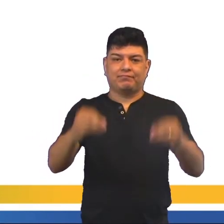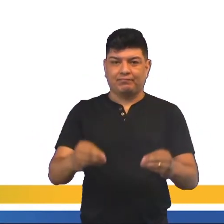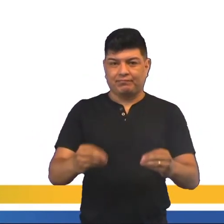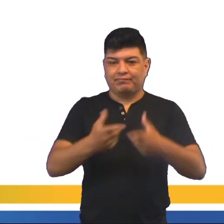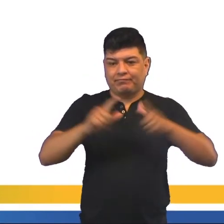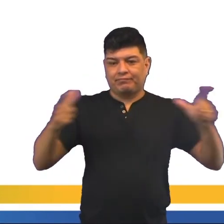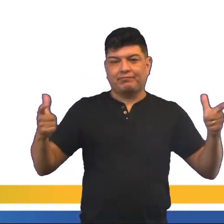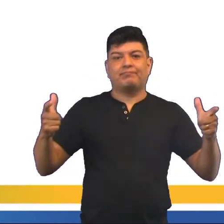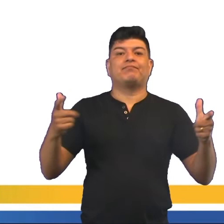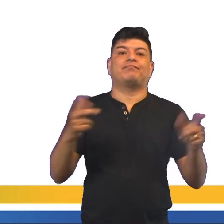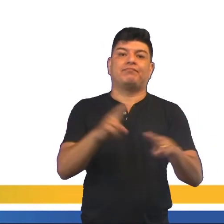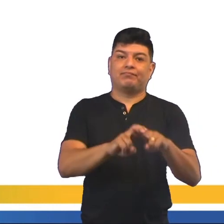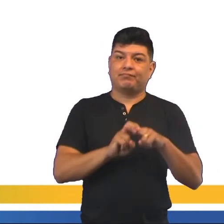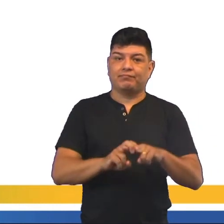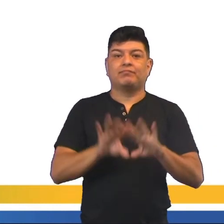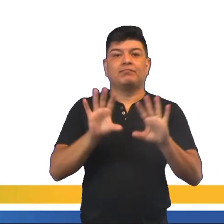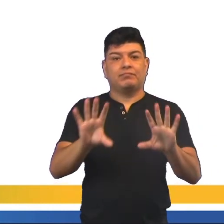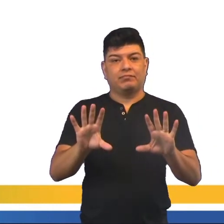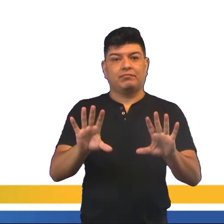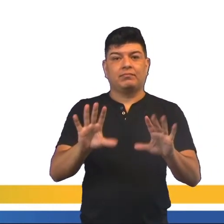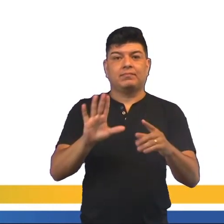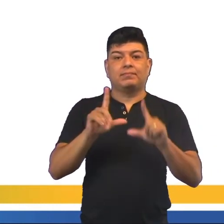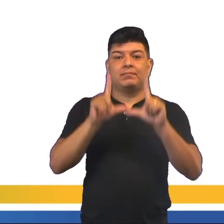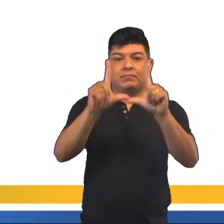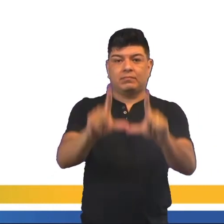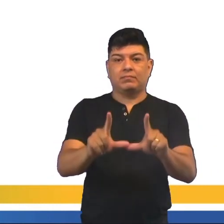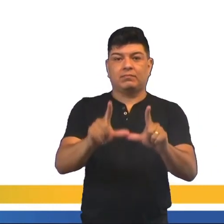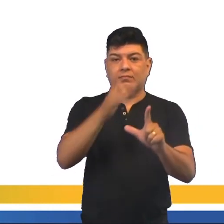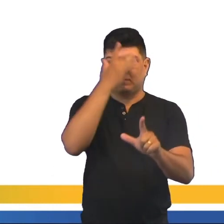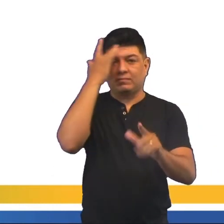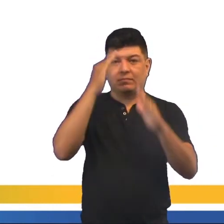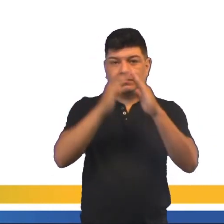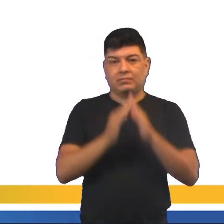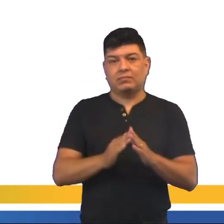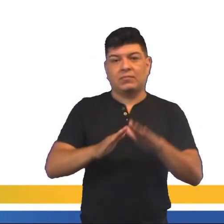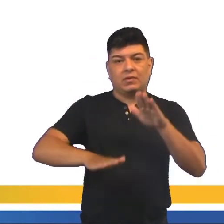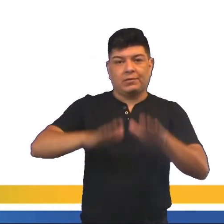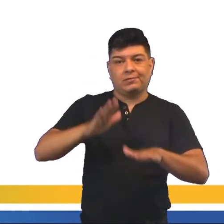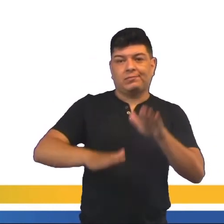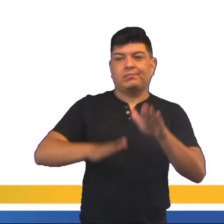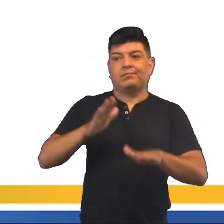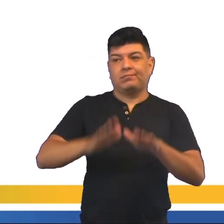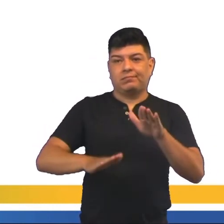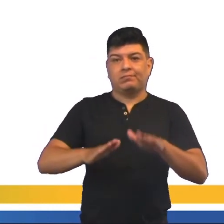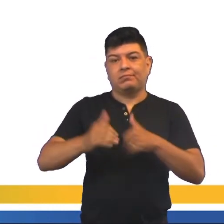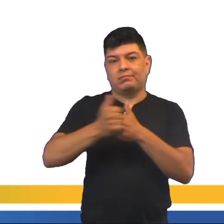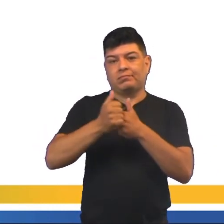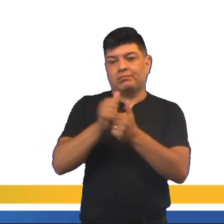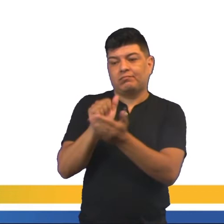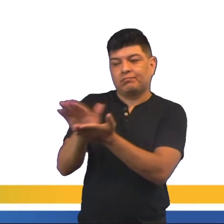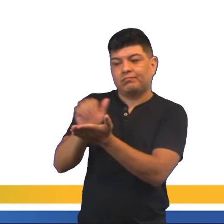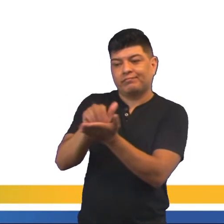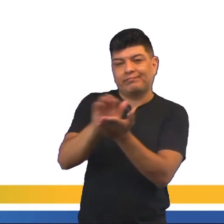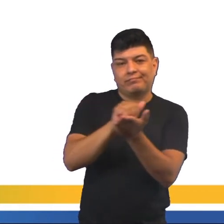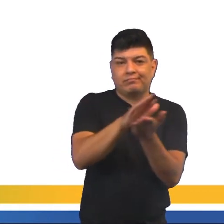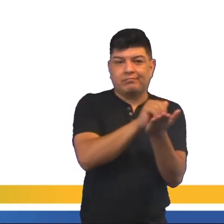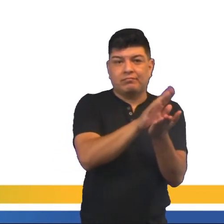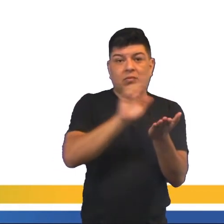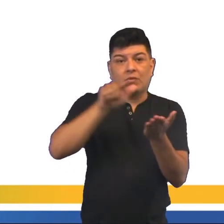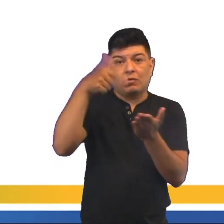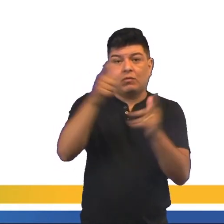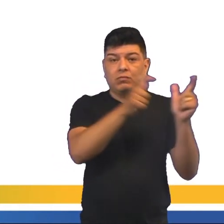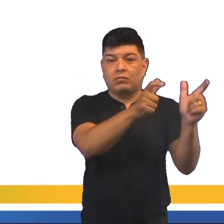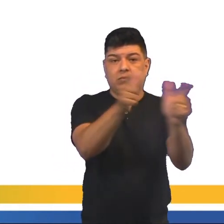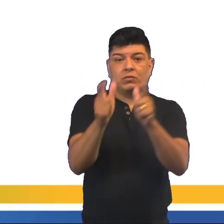coisa de grande volume. Então esse é o quadro dos moradores que muitas das vezes nas suas margens fazem isso, ou que vêm de